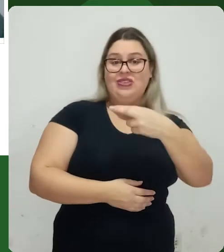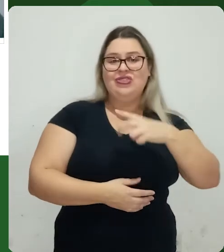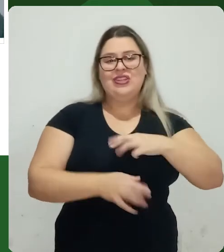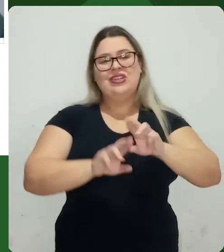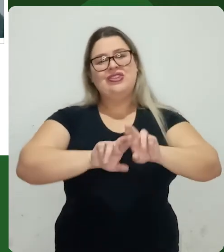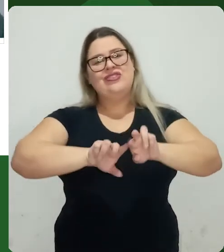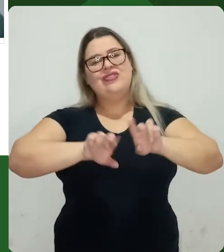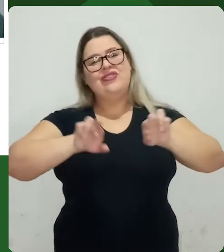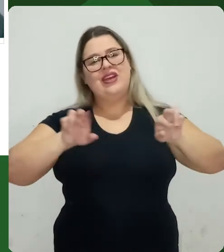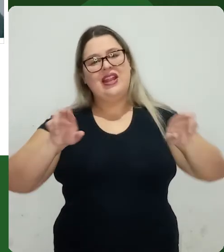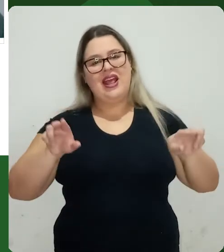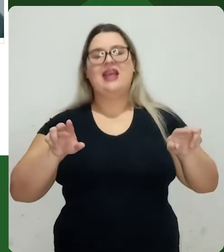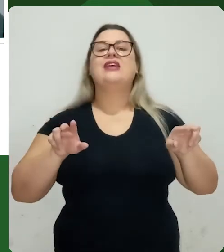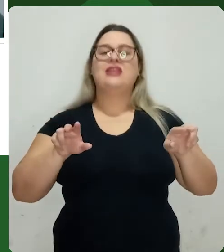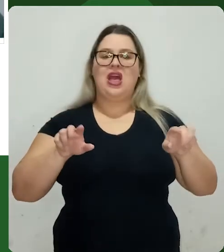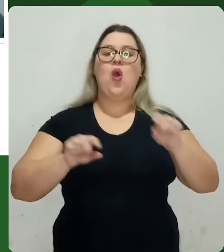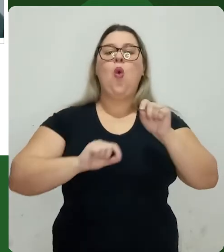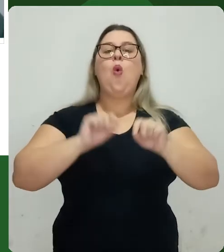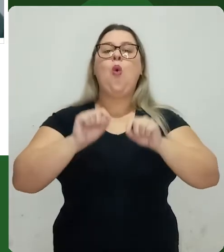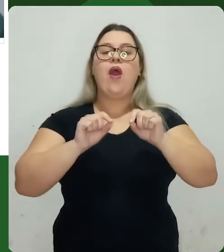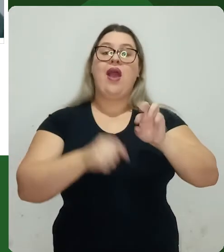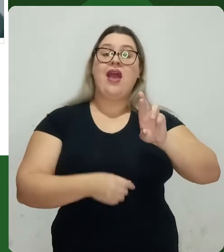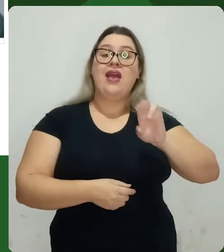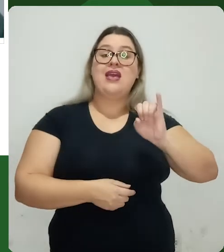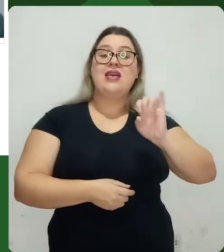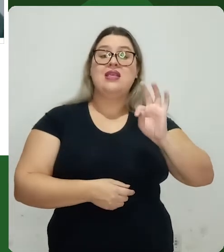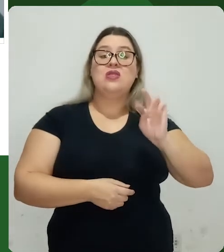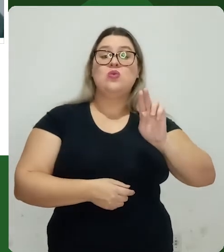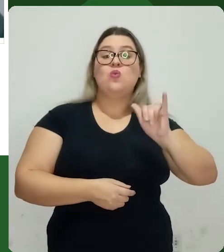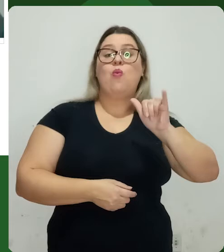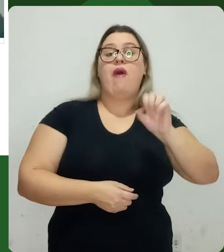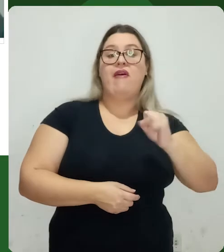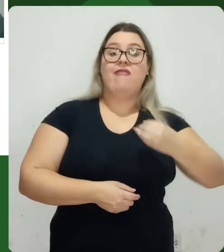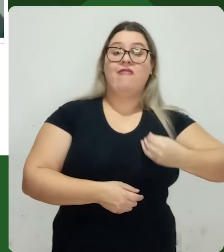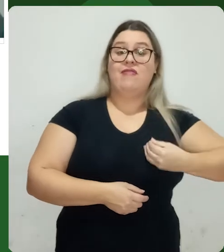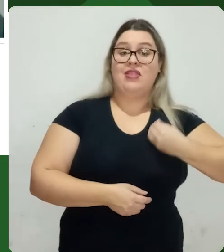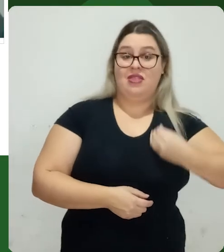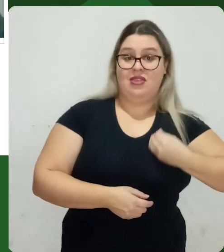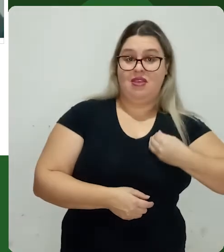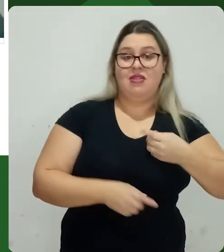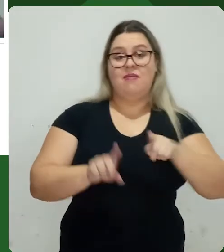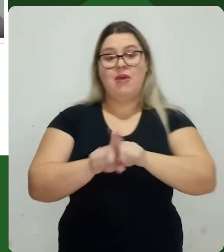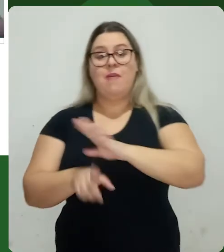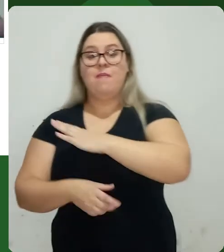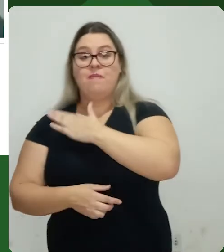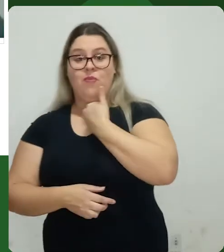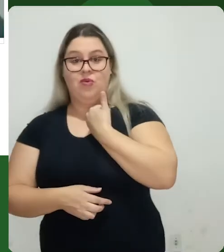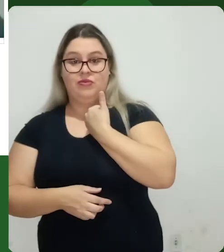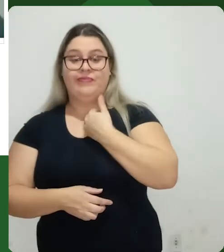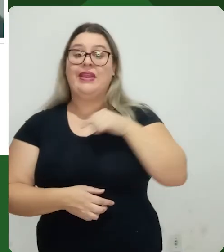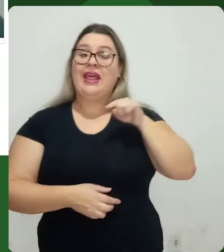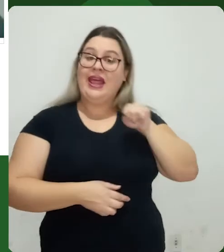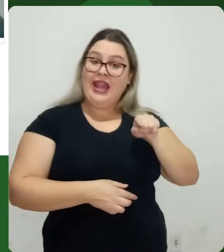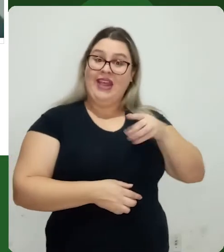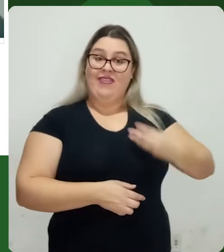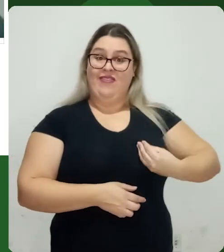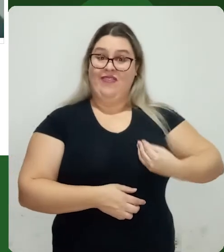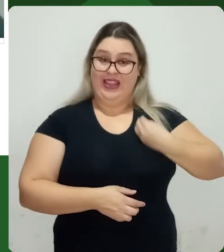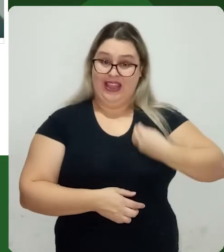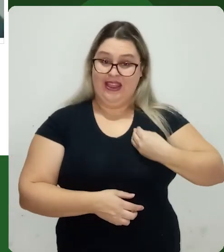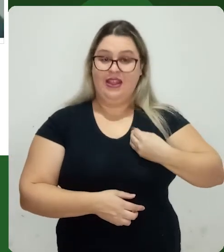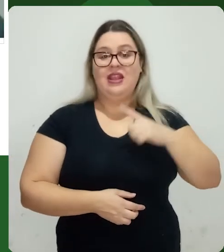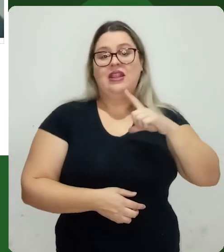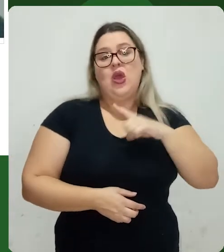dessa religião, eles tinham diversos rituais de vida e de morte. Ou seja, dentro dos rituais de vida, por